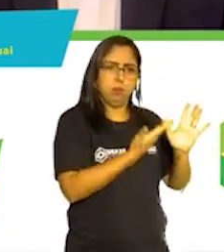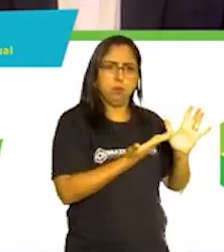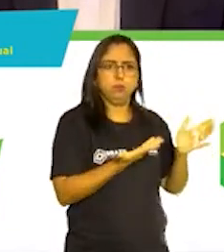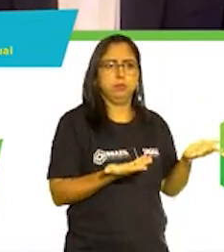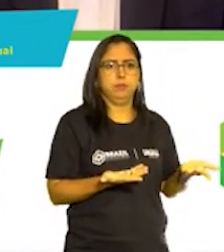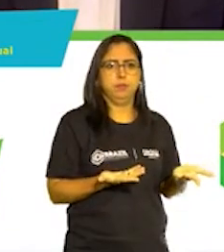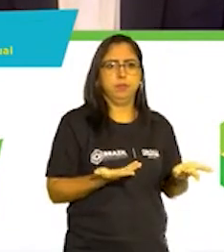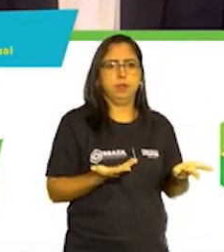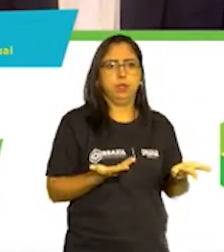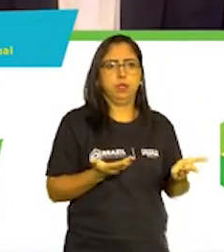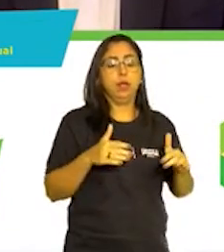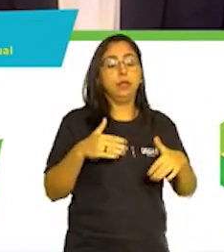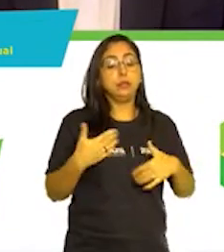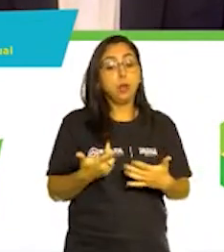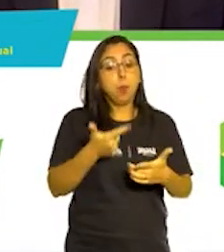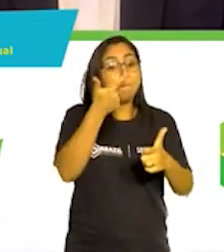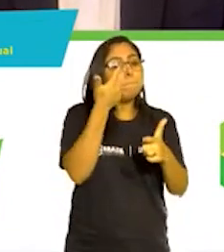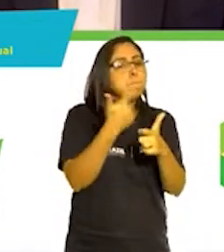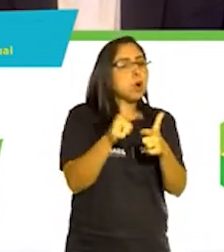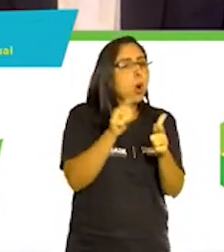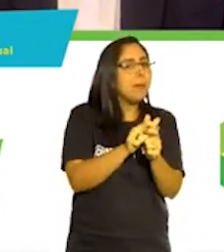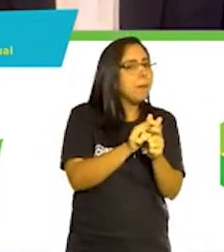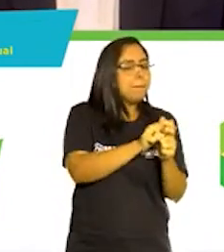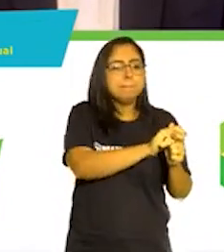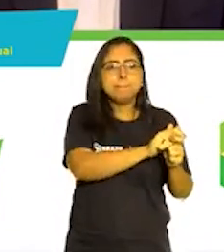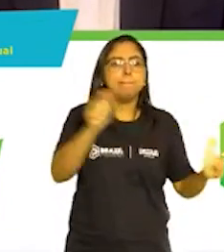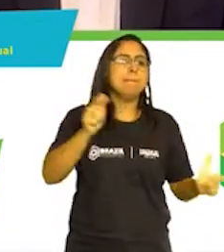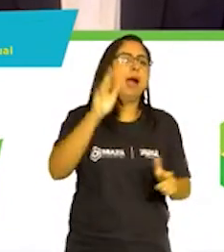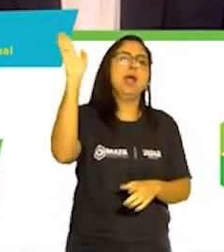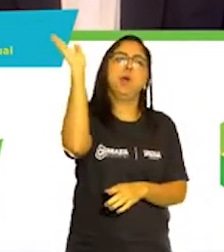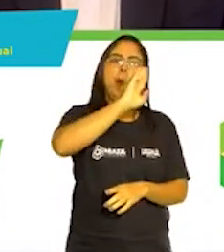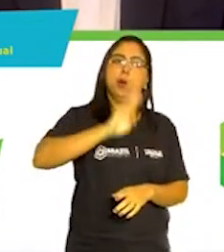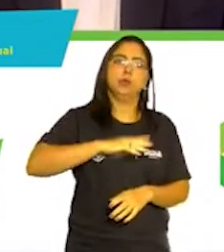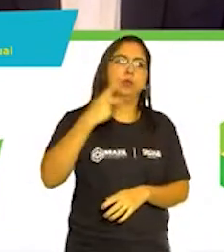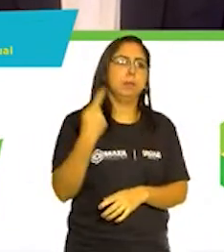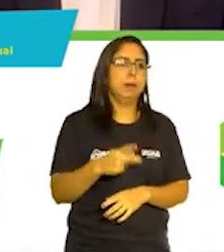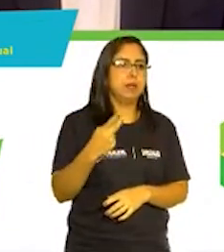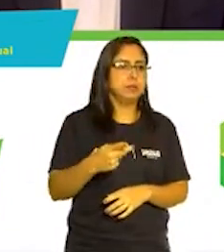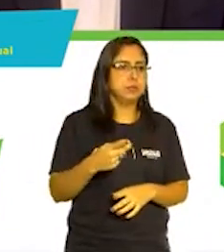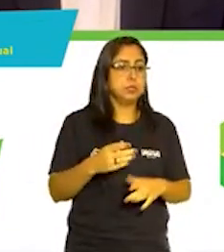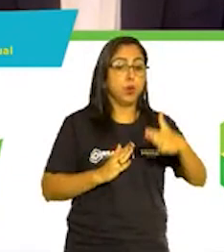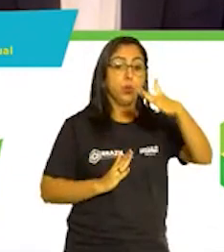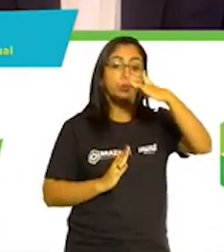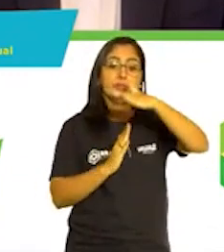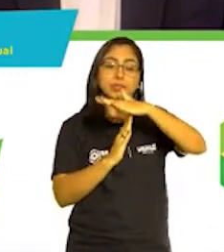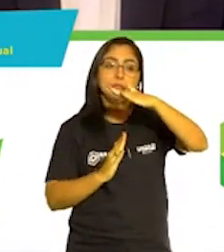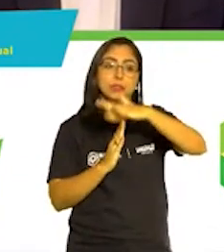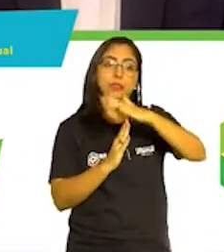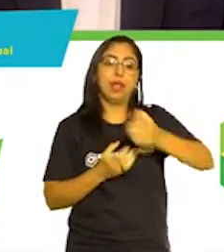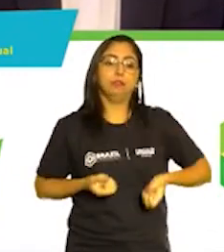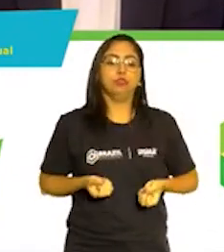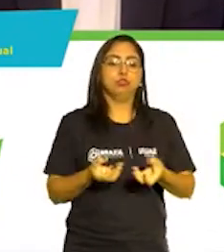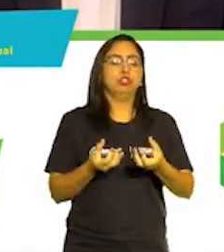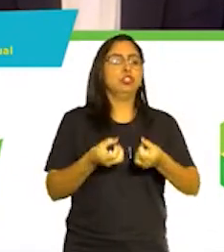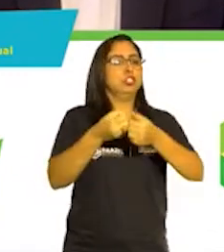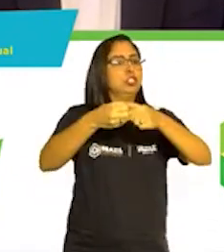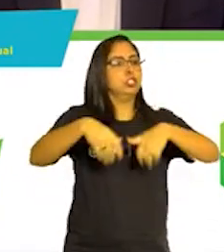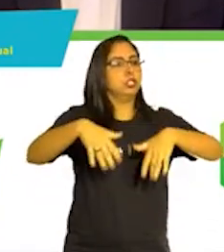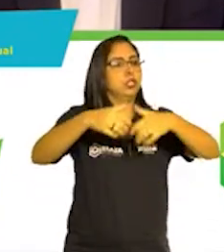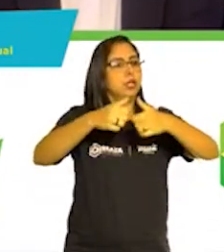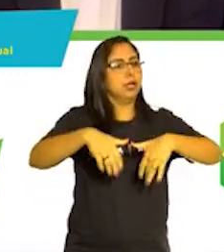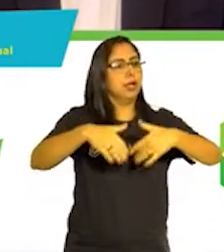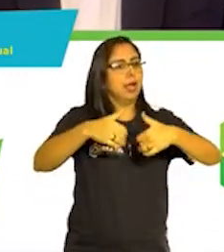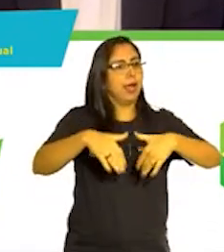o grande problema brasileiro e o teto de gastos, só para ser um pouco controverso aqui, o teto de gastos é